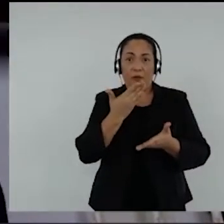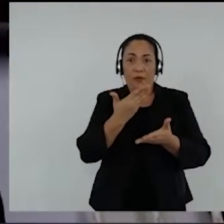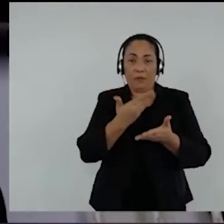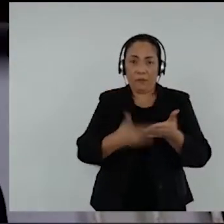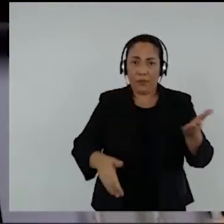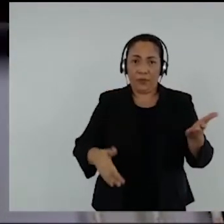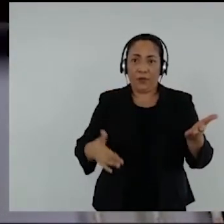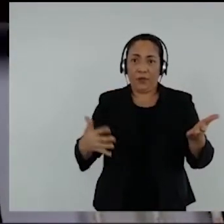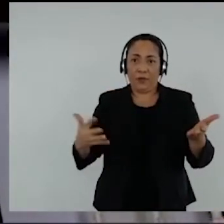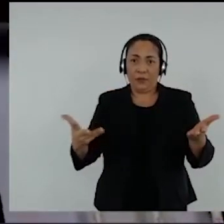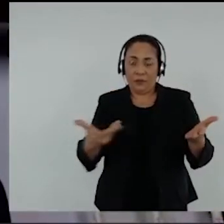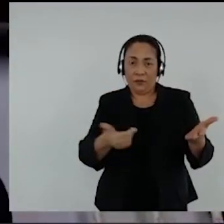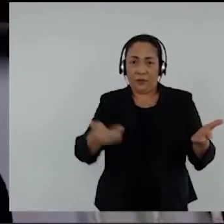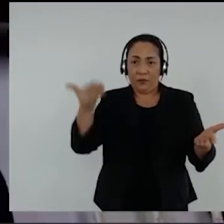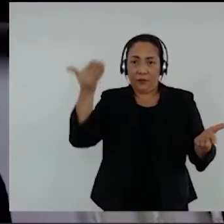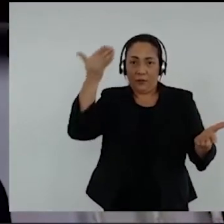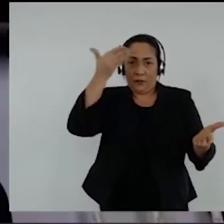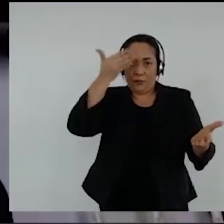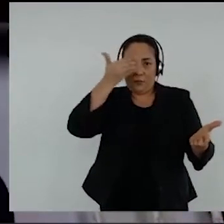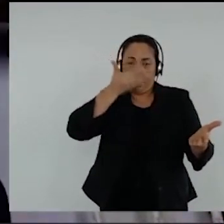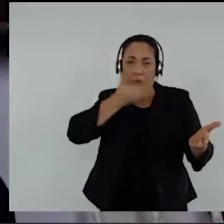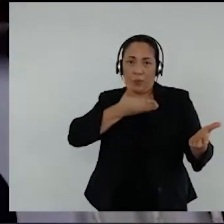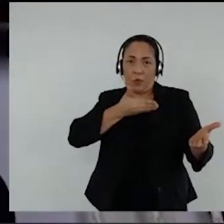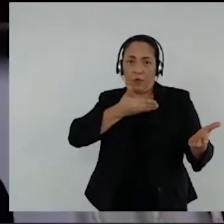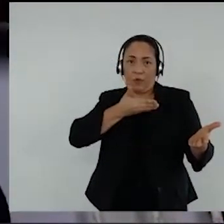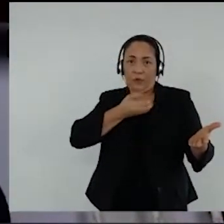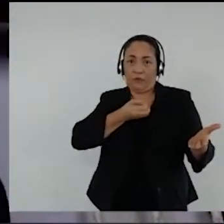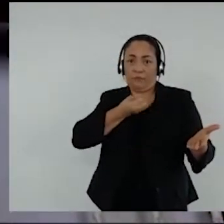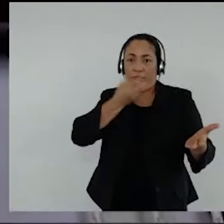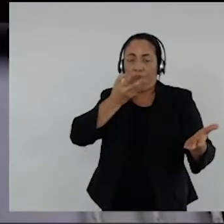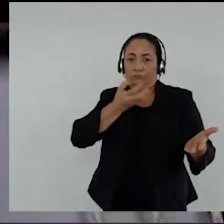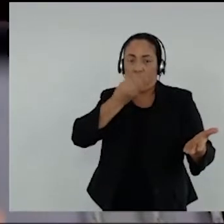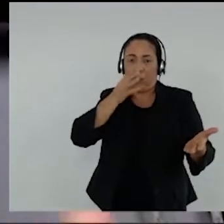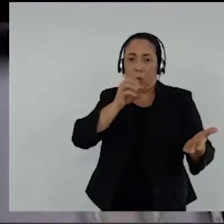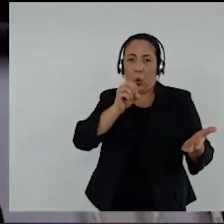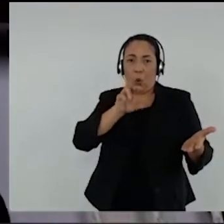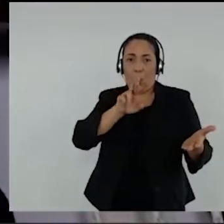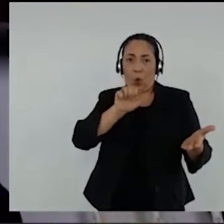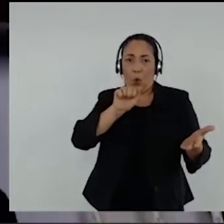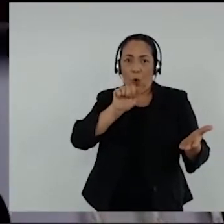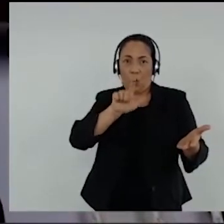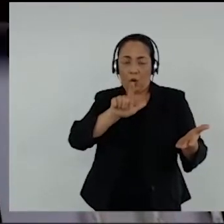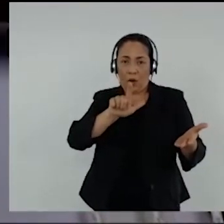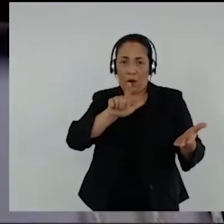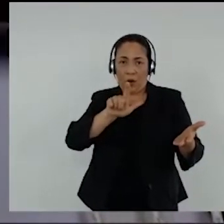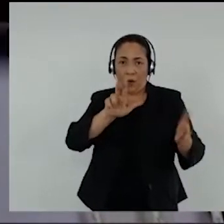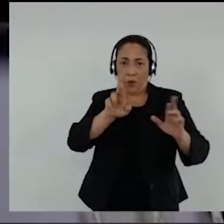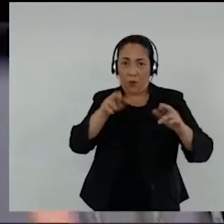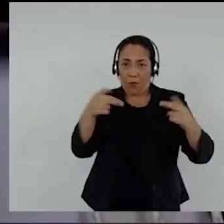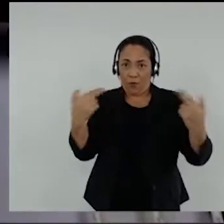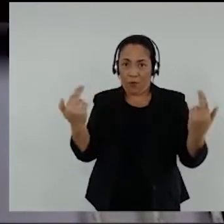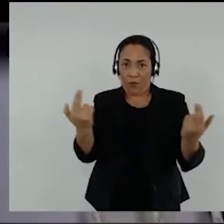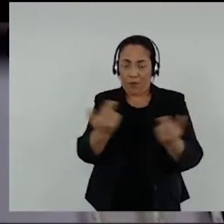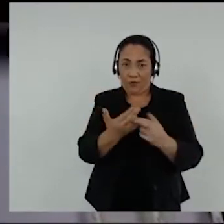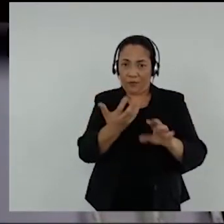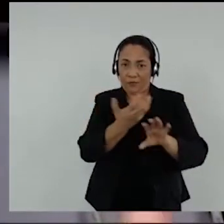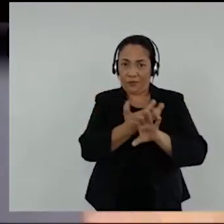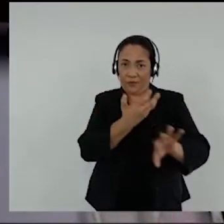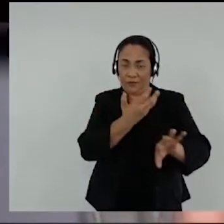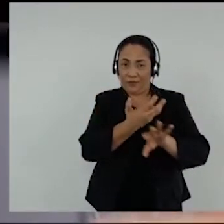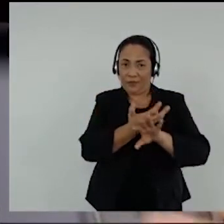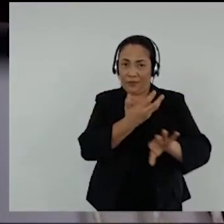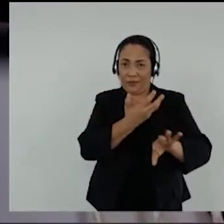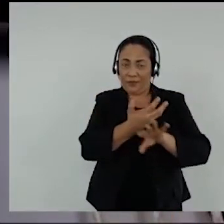da prova testemunhal, da prova oral, de forma geral, produzida numa audiência virtual, pode acabar com